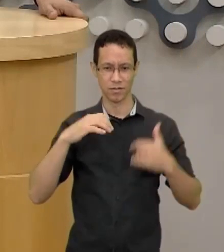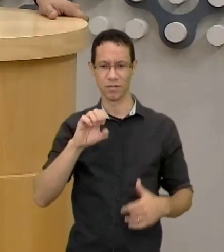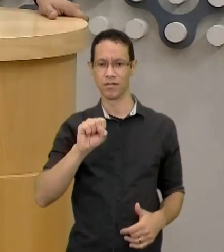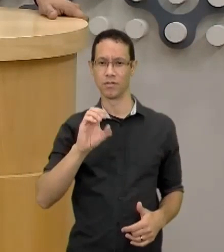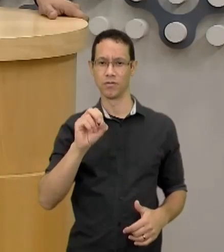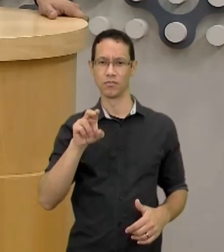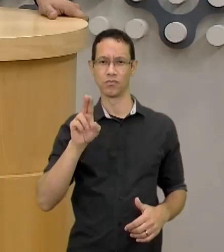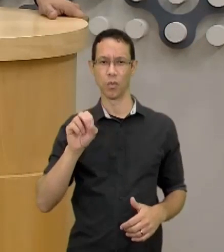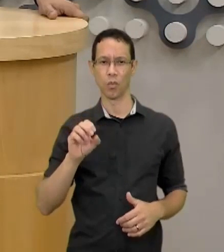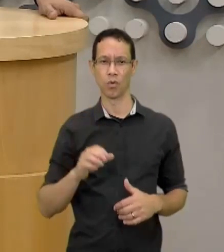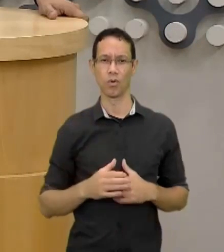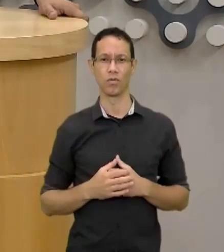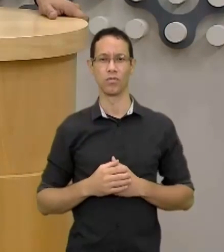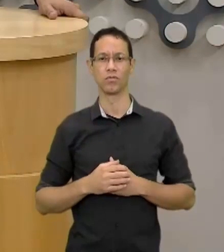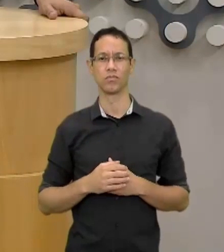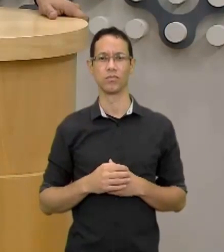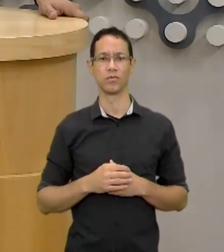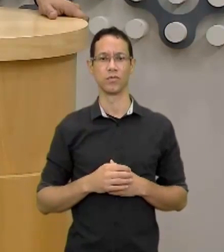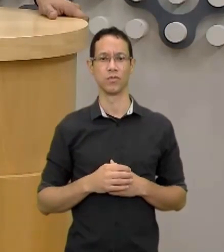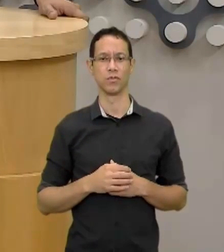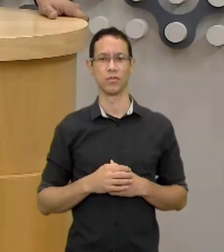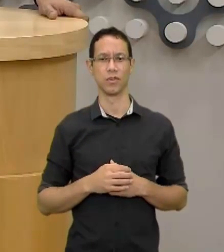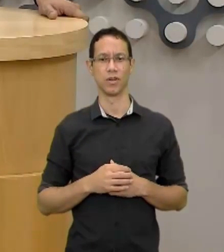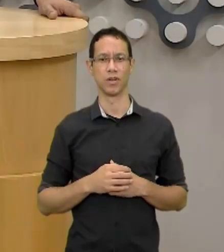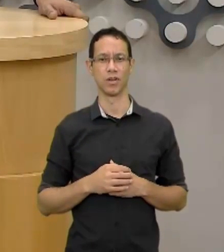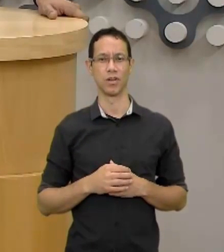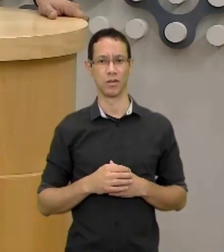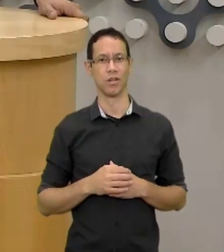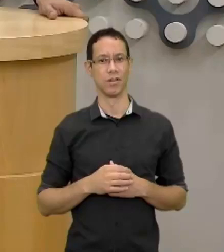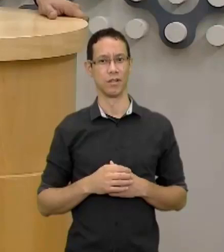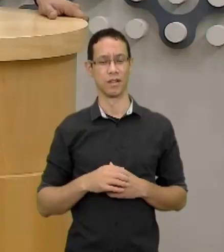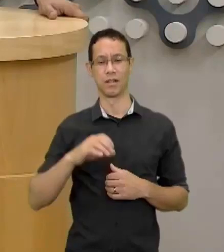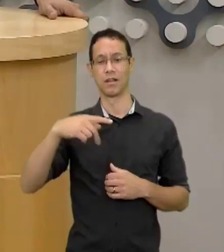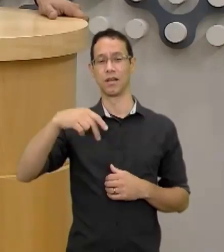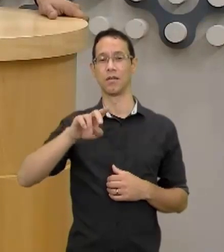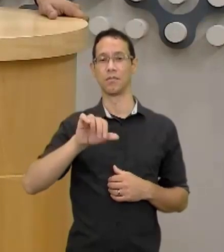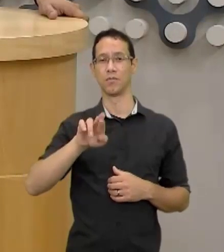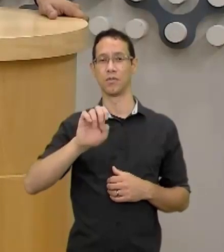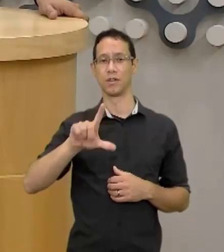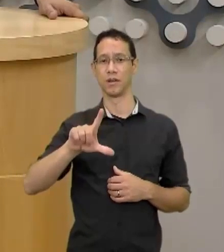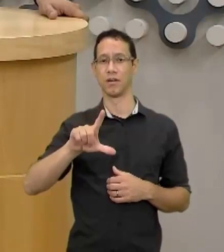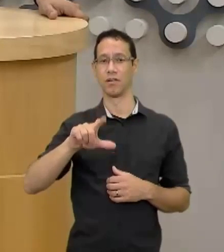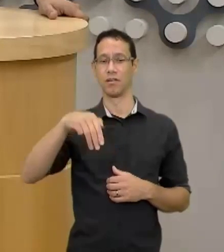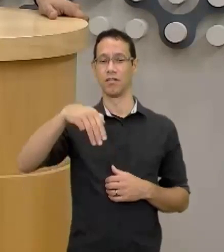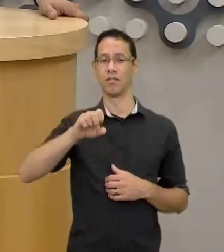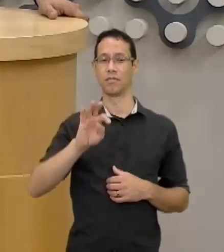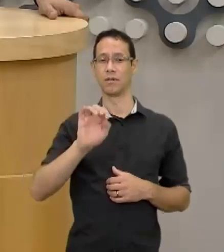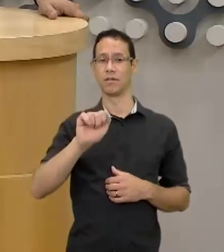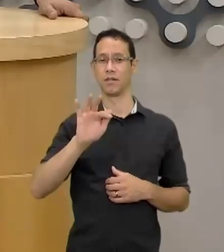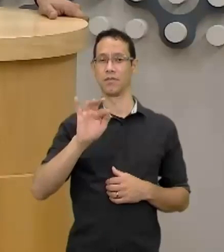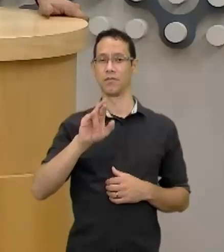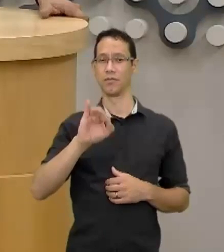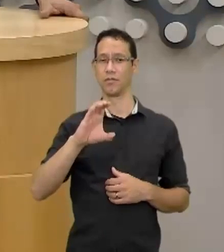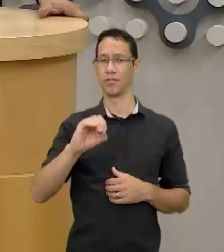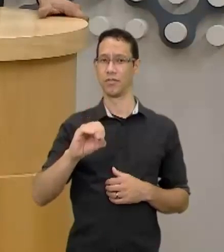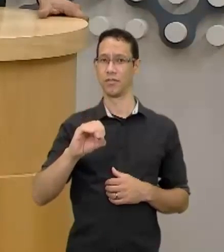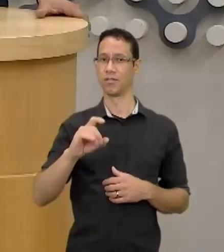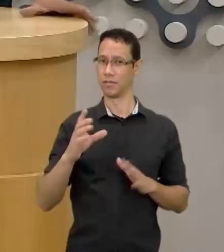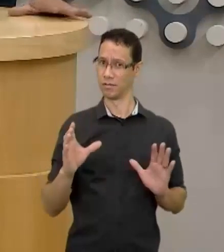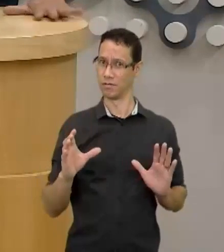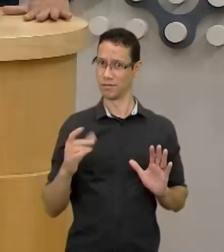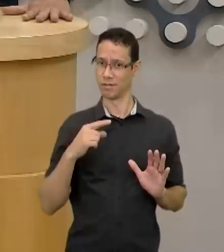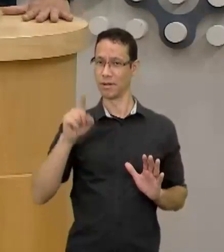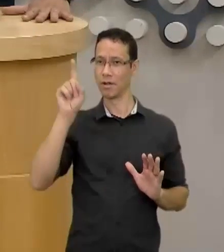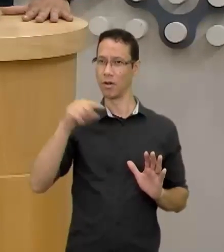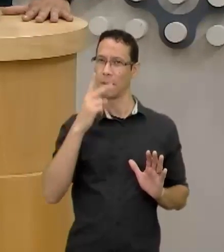Você não soa. Tá bom. Tá Sua. bem. Aprenderam? Eu sou. Isso. Plural metafônico, corpos. Certo? Eu posso colaborar com a aula dessa maneira.